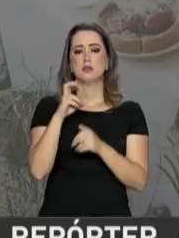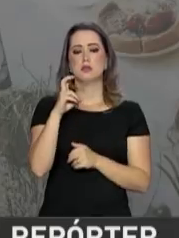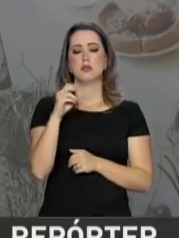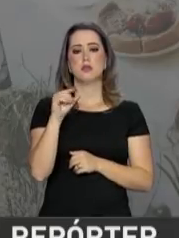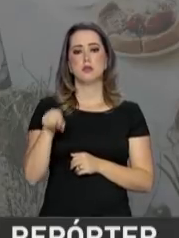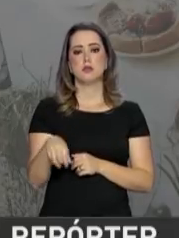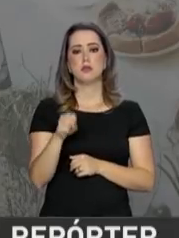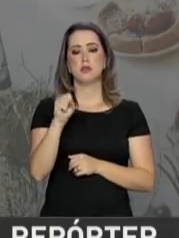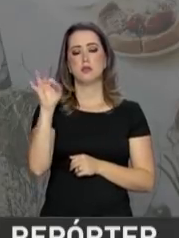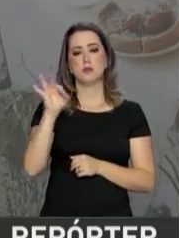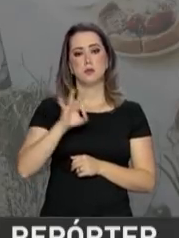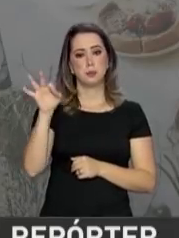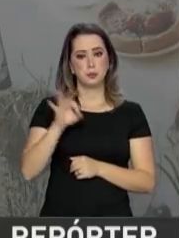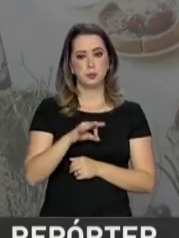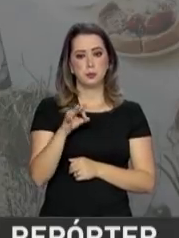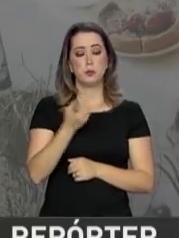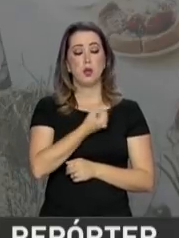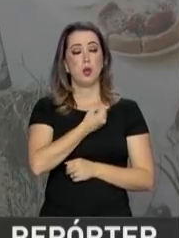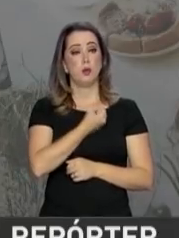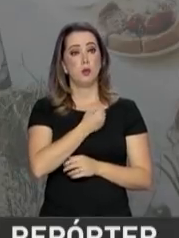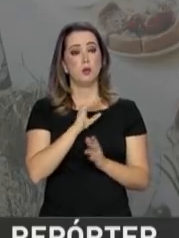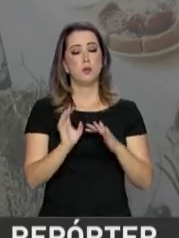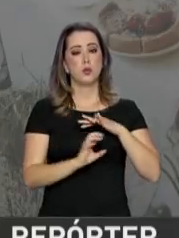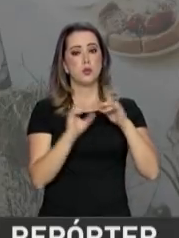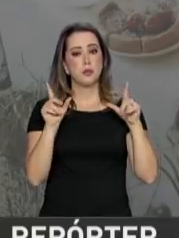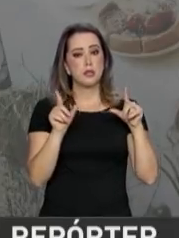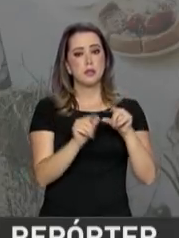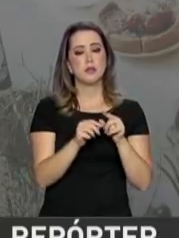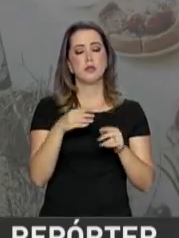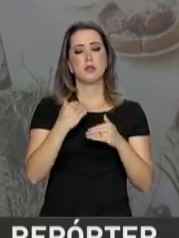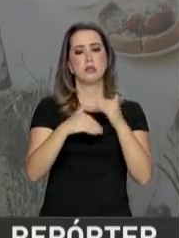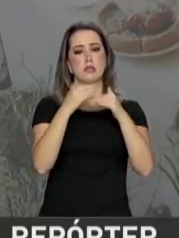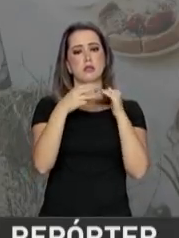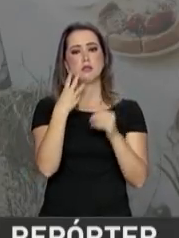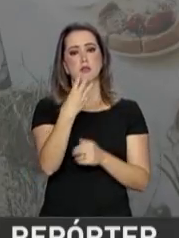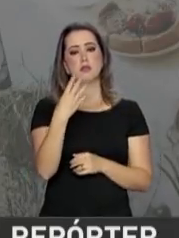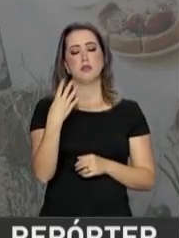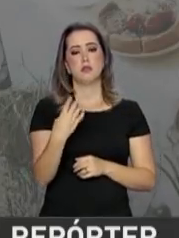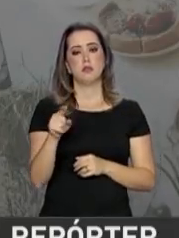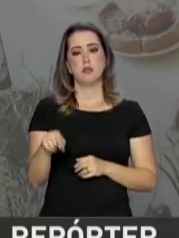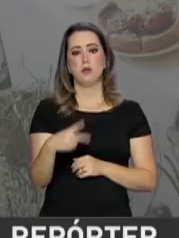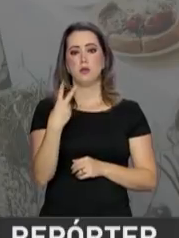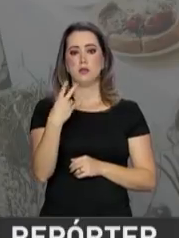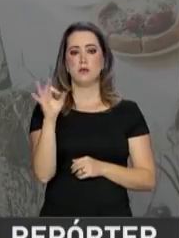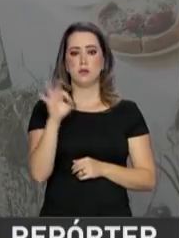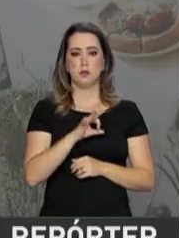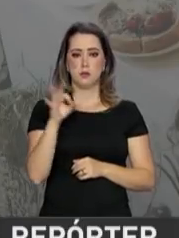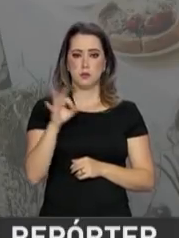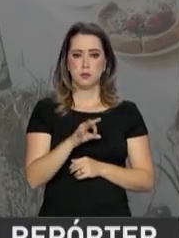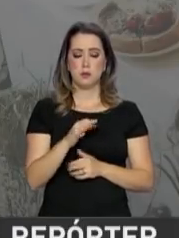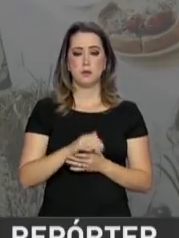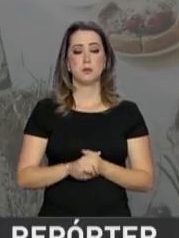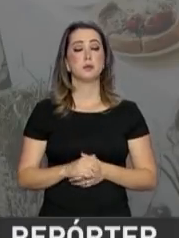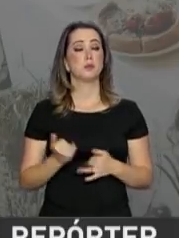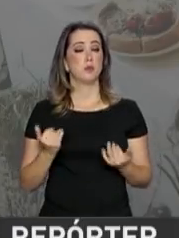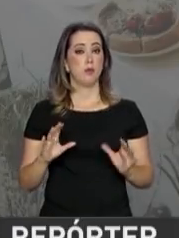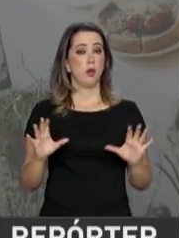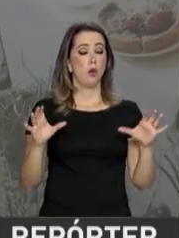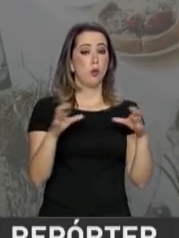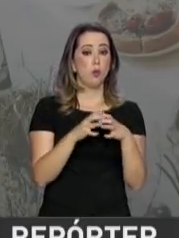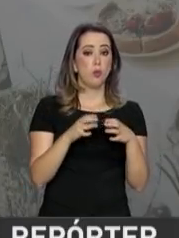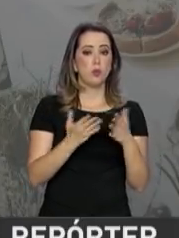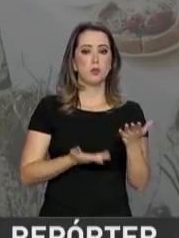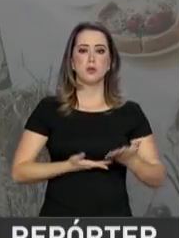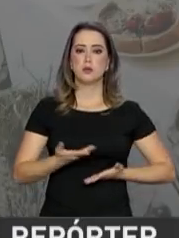50,8 por cento eo número de pequenas empresas cresceu 34,2 por cento o setor de